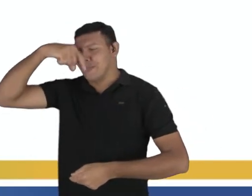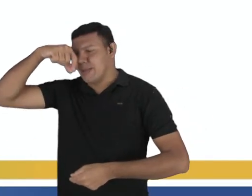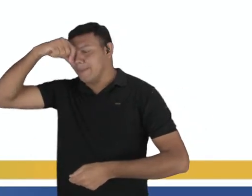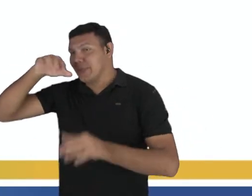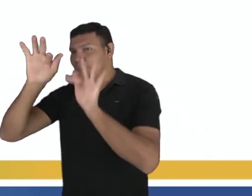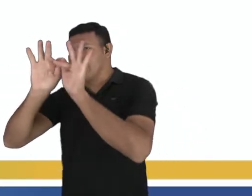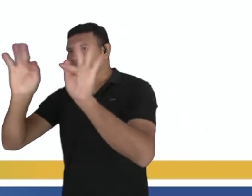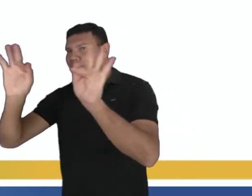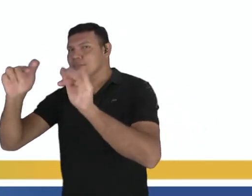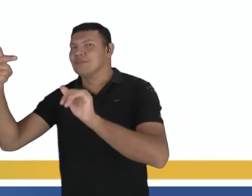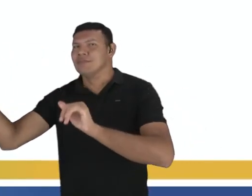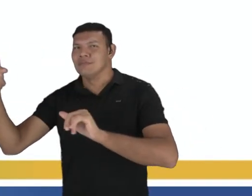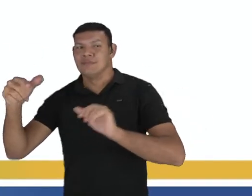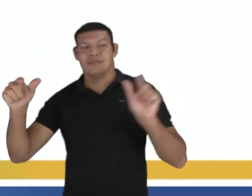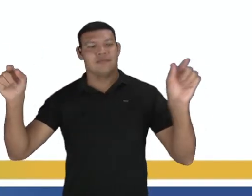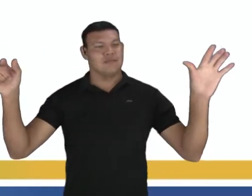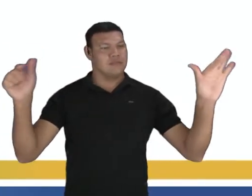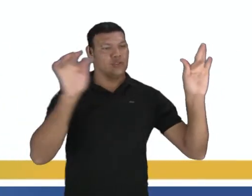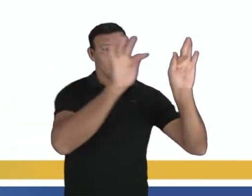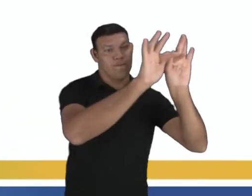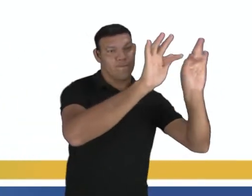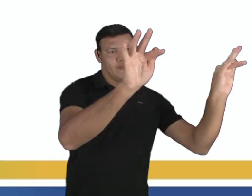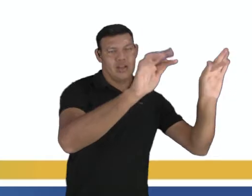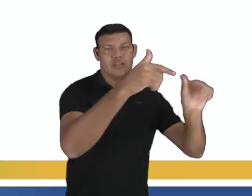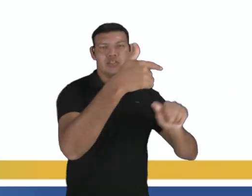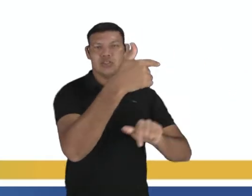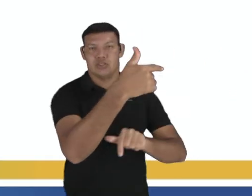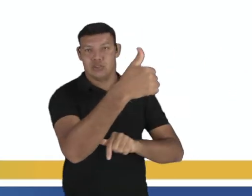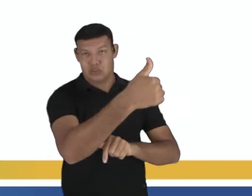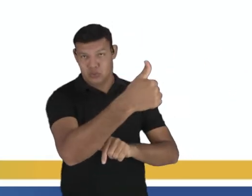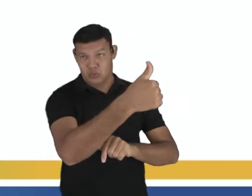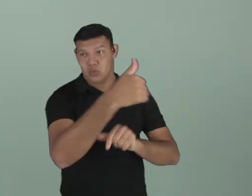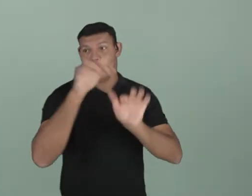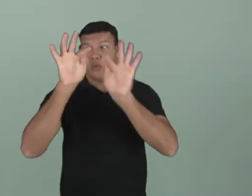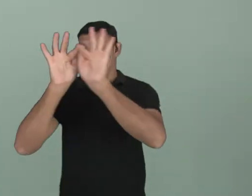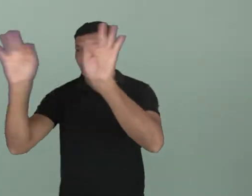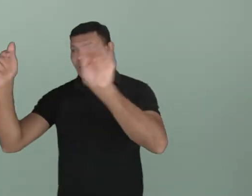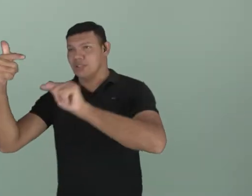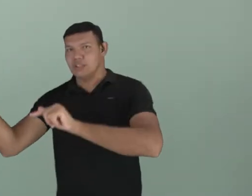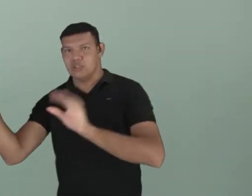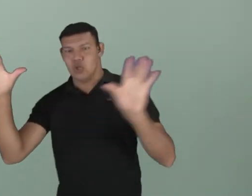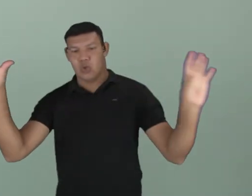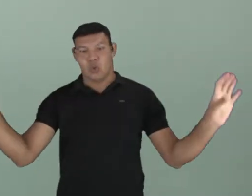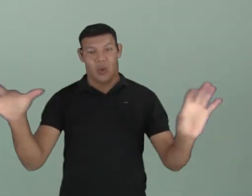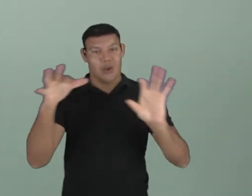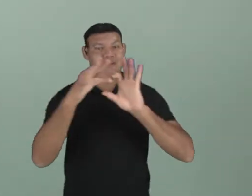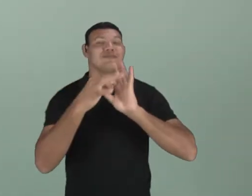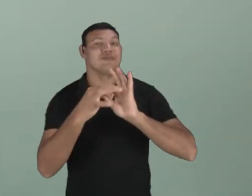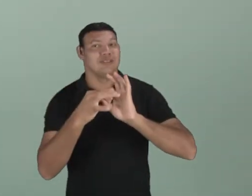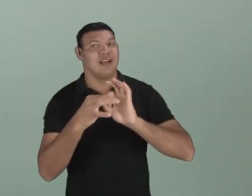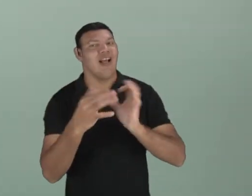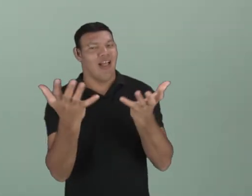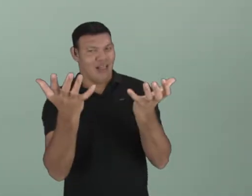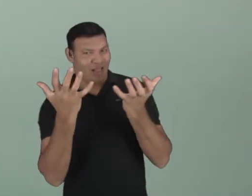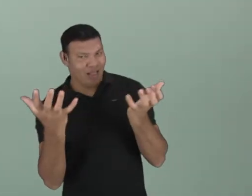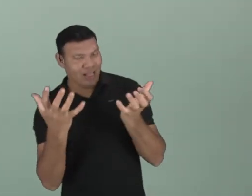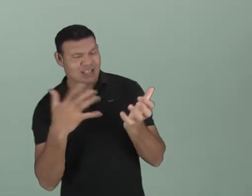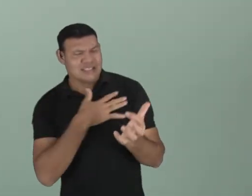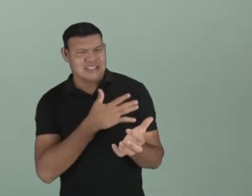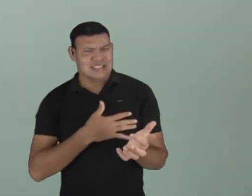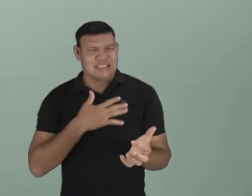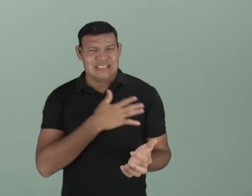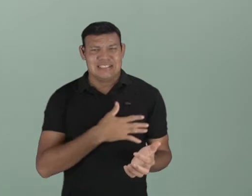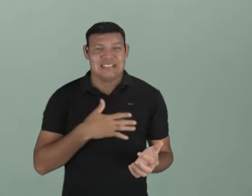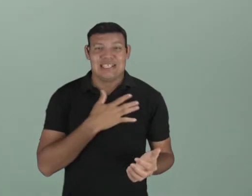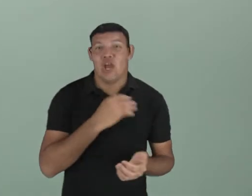estou gripado. Eu gosto de sorvete, porém estou gripado. Significa o quê? que ele quer muito tomar sorvete, porém naquele momento ele não pode porque